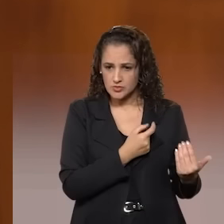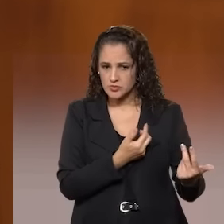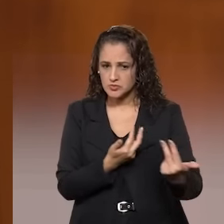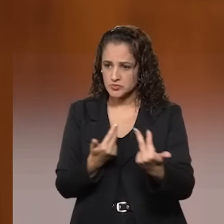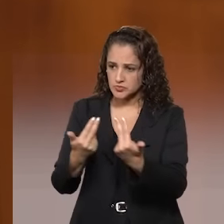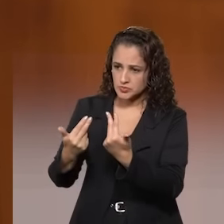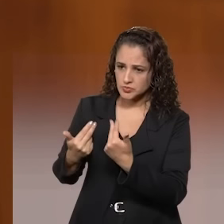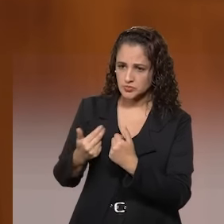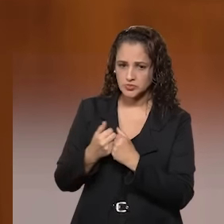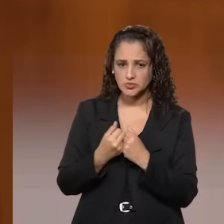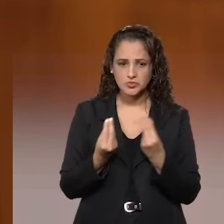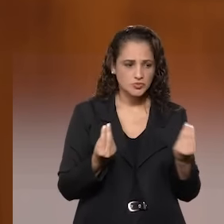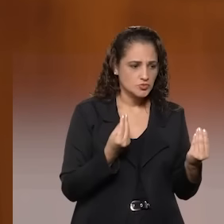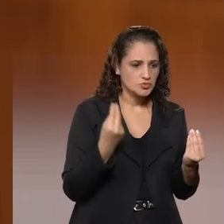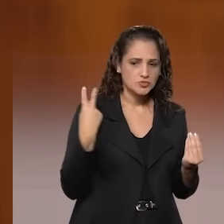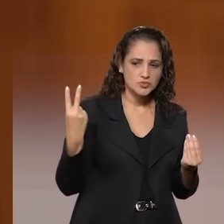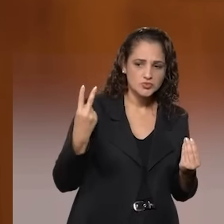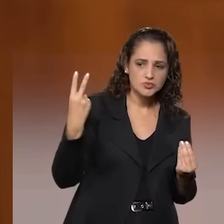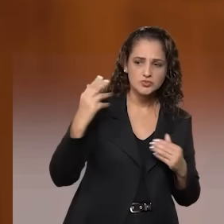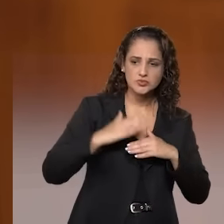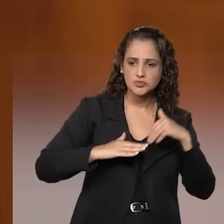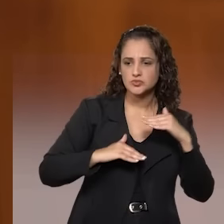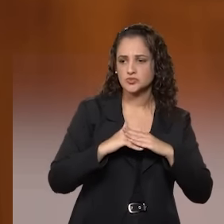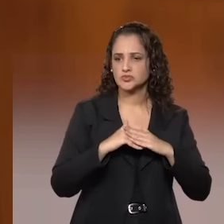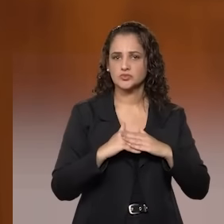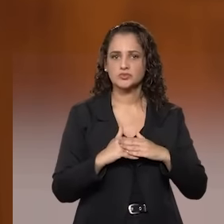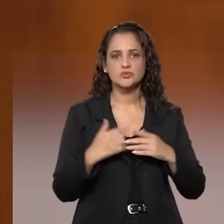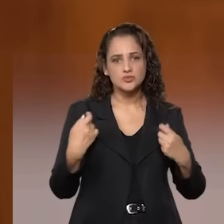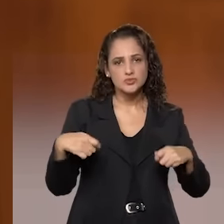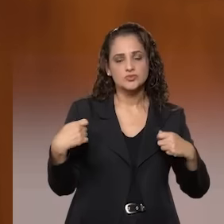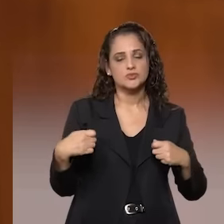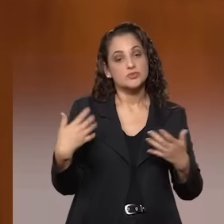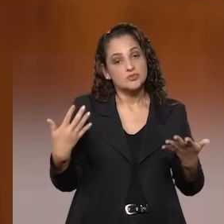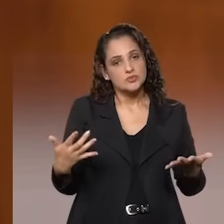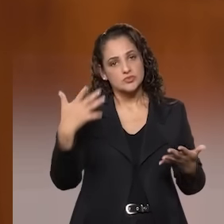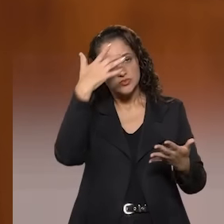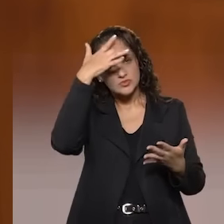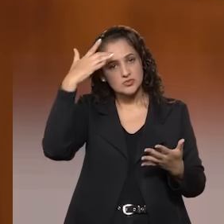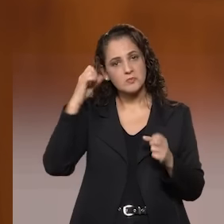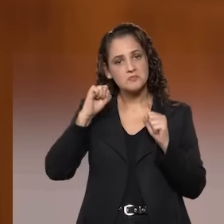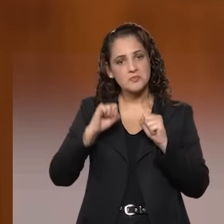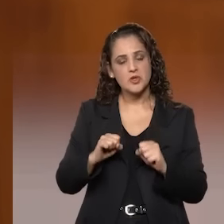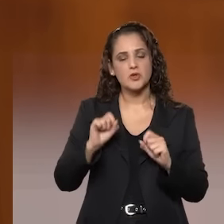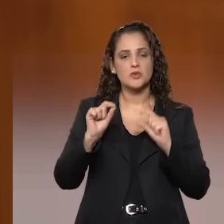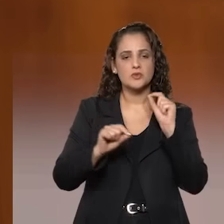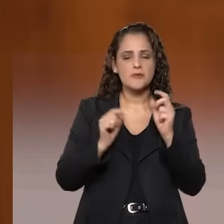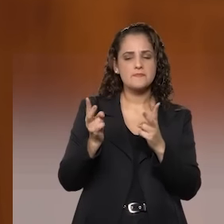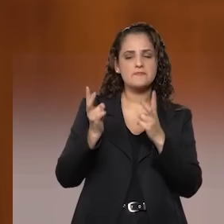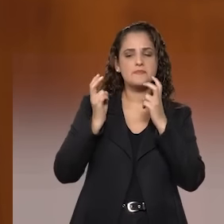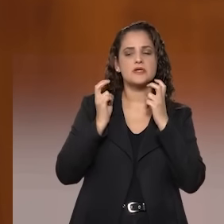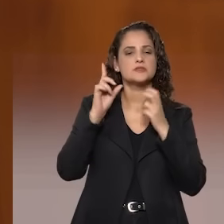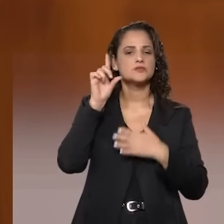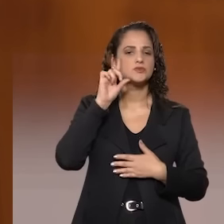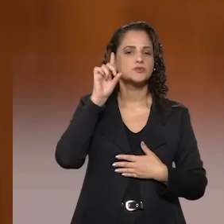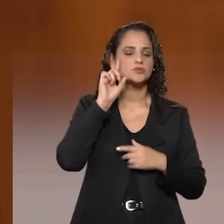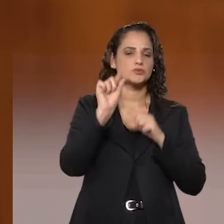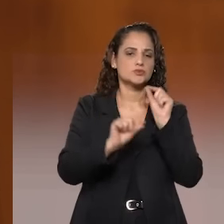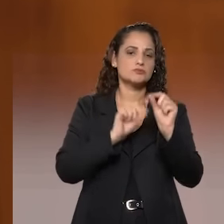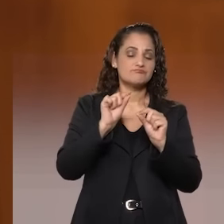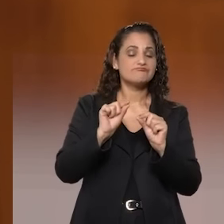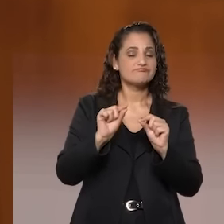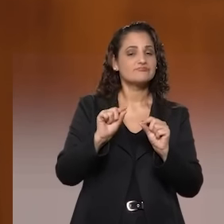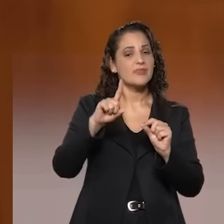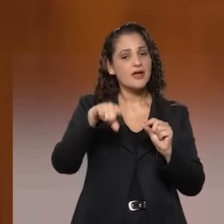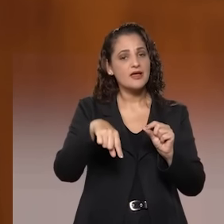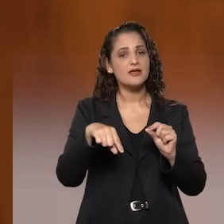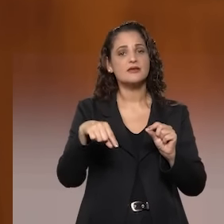eh ter condição de perceber no dia a dia aquilo que era um ideal da da organização